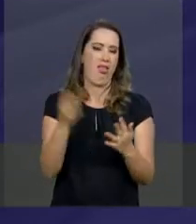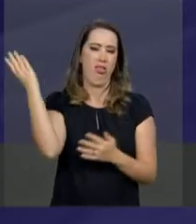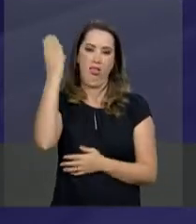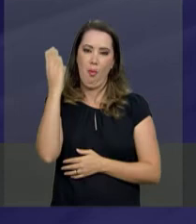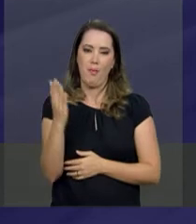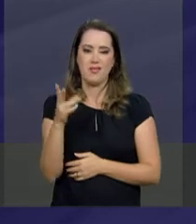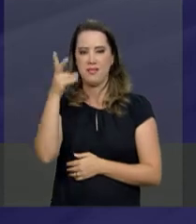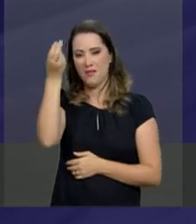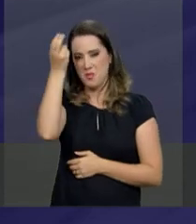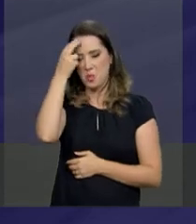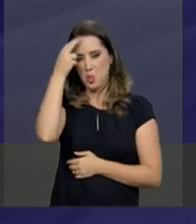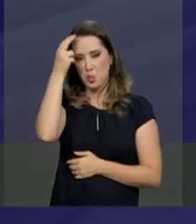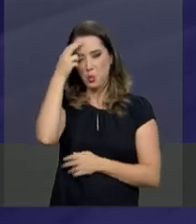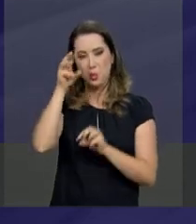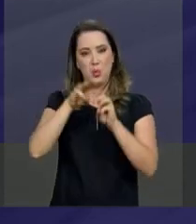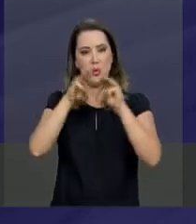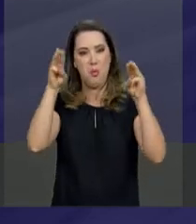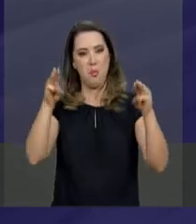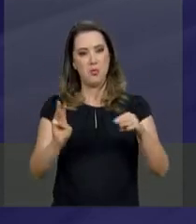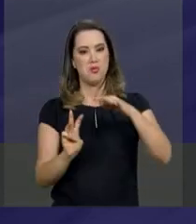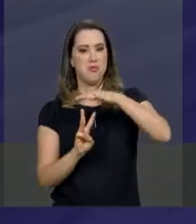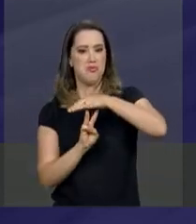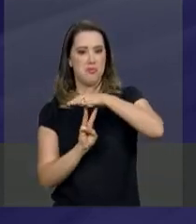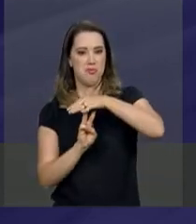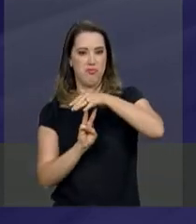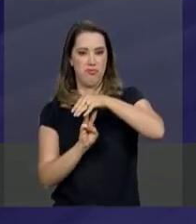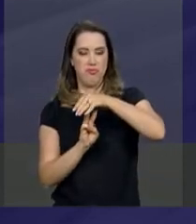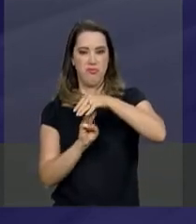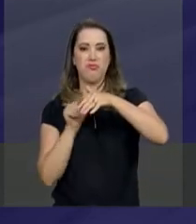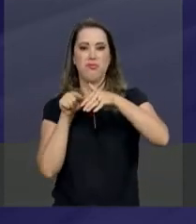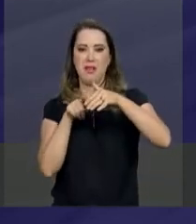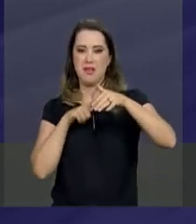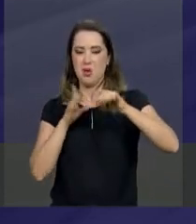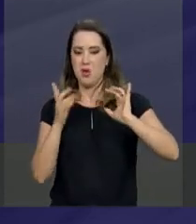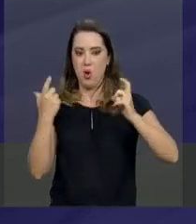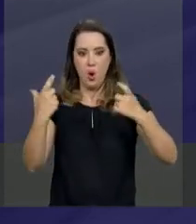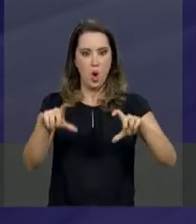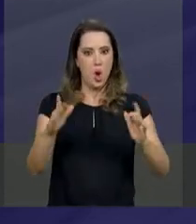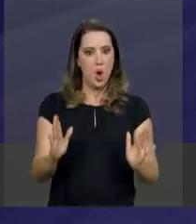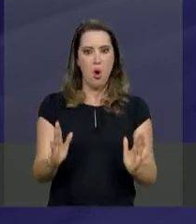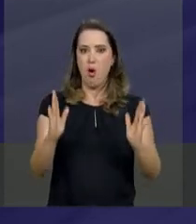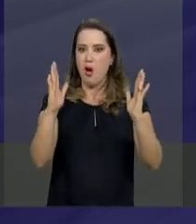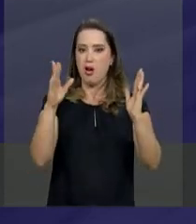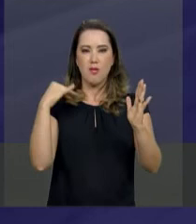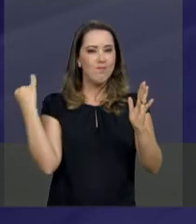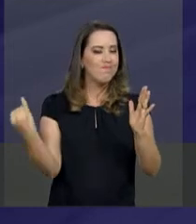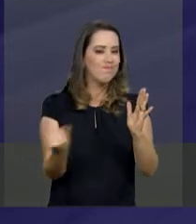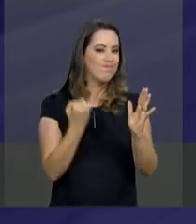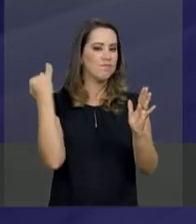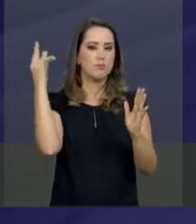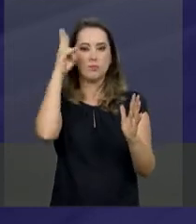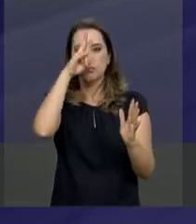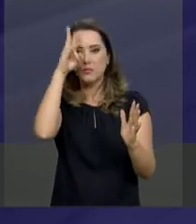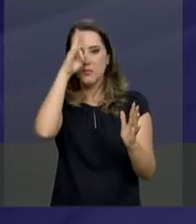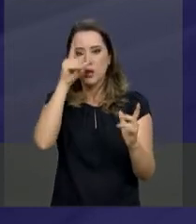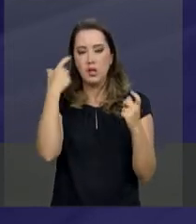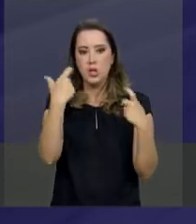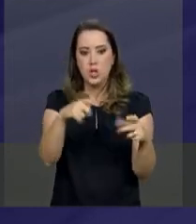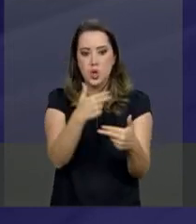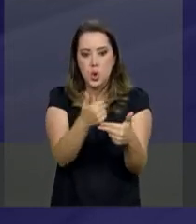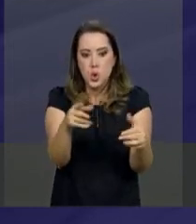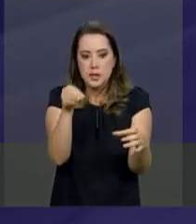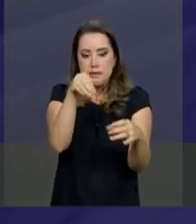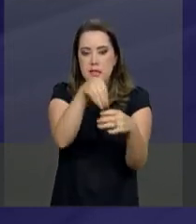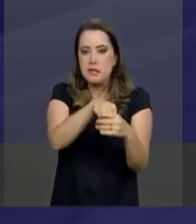museu nacional além de um prédio econômico da nossa história tinha um acervo